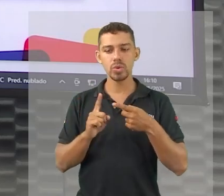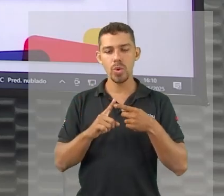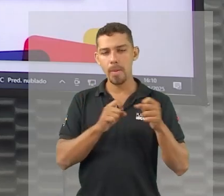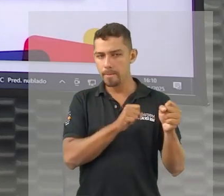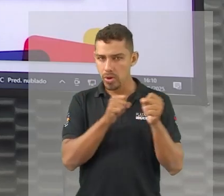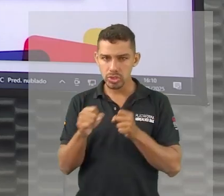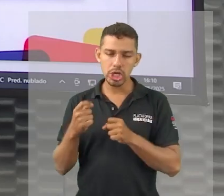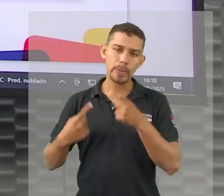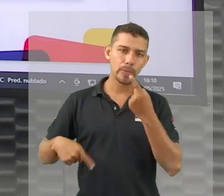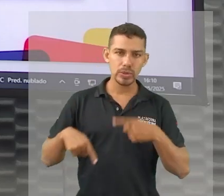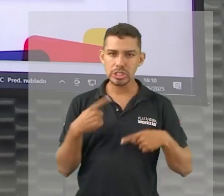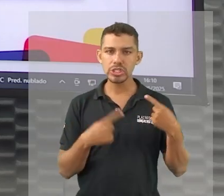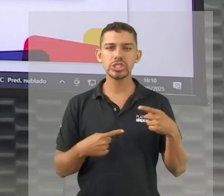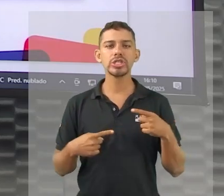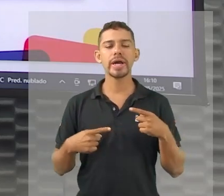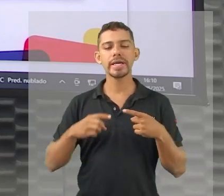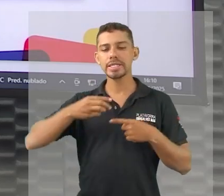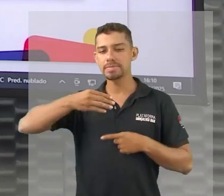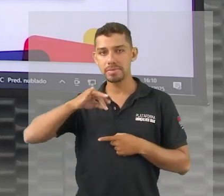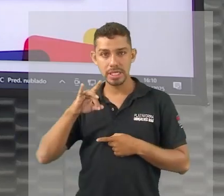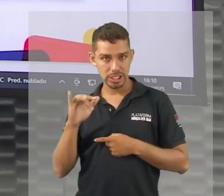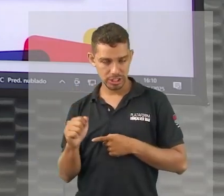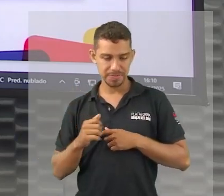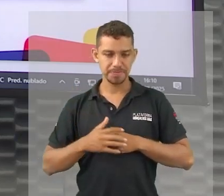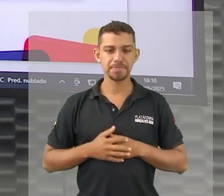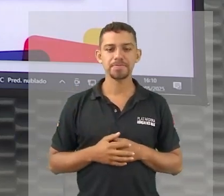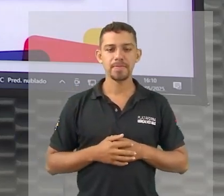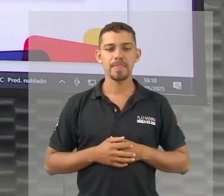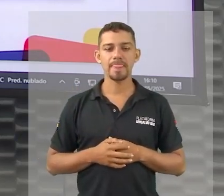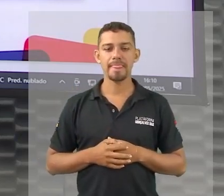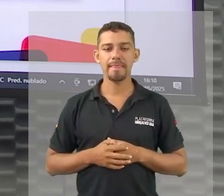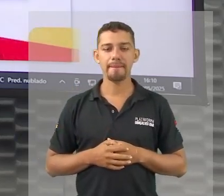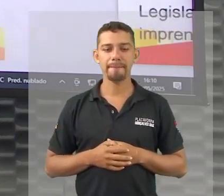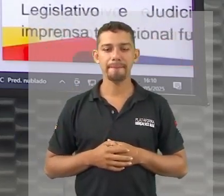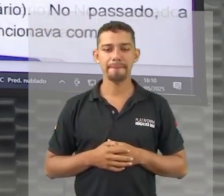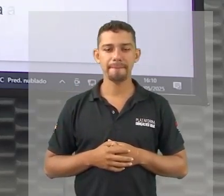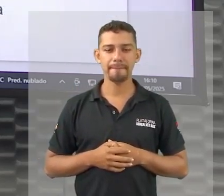poder, política e mídia, beleza?